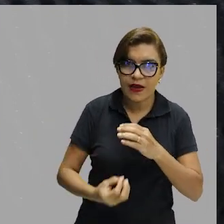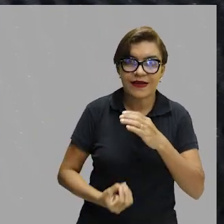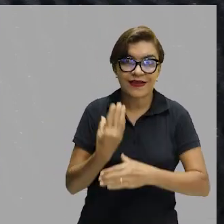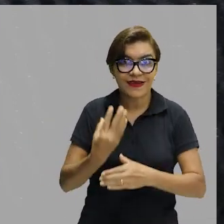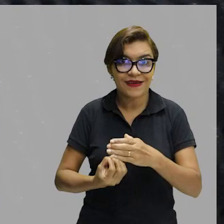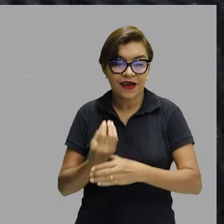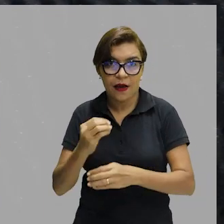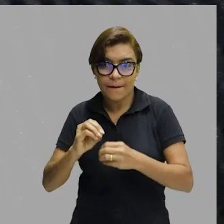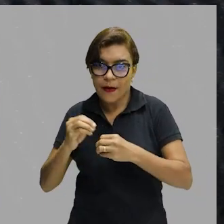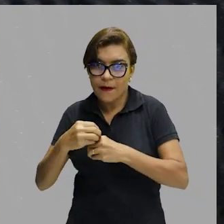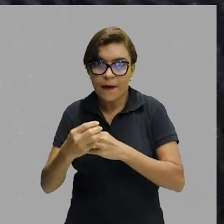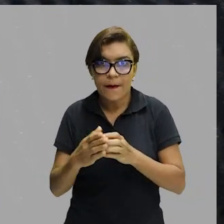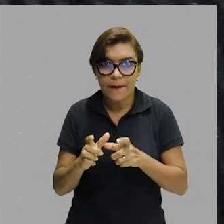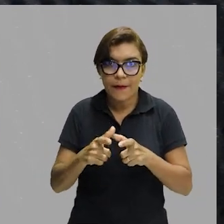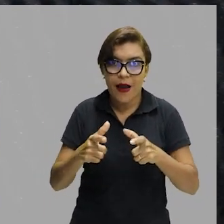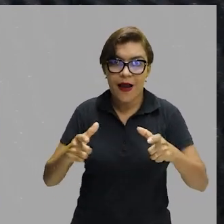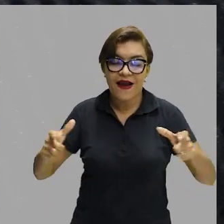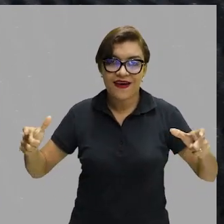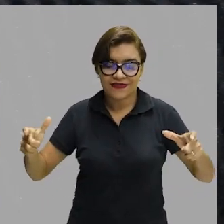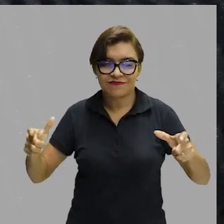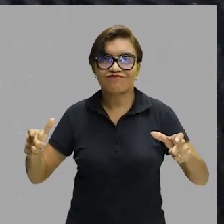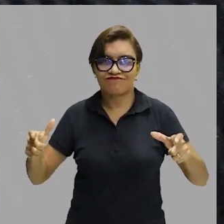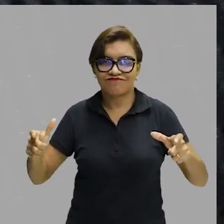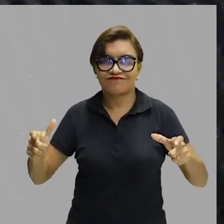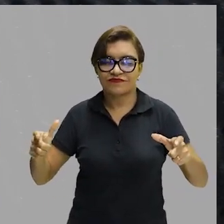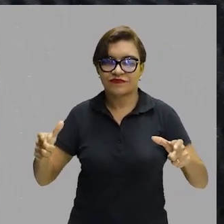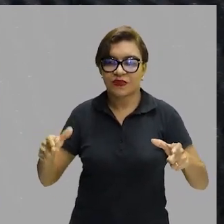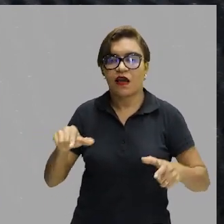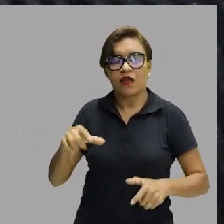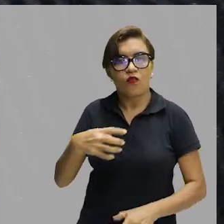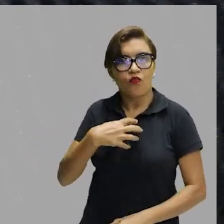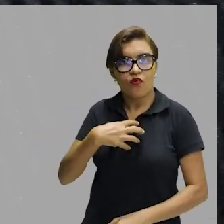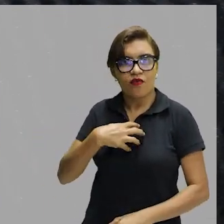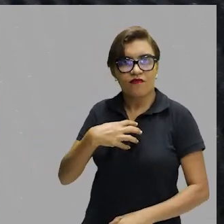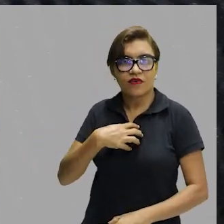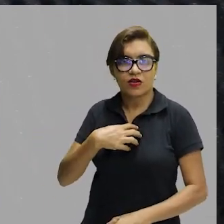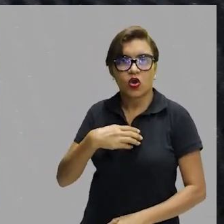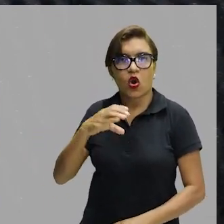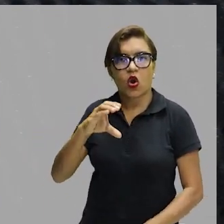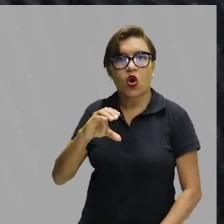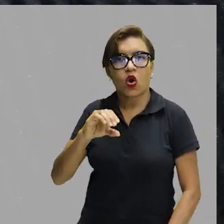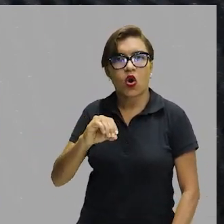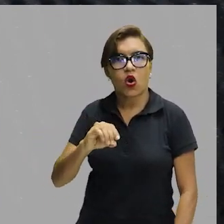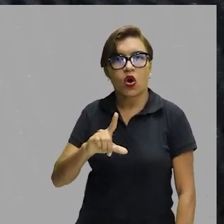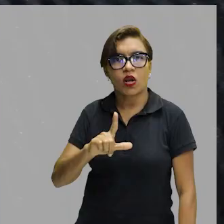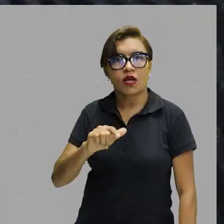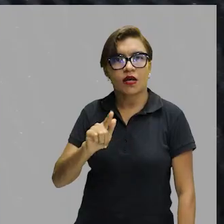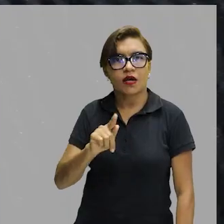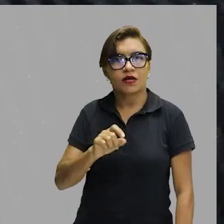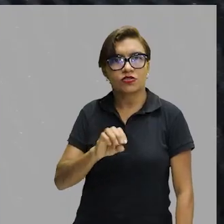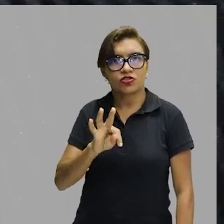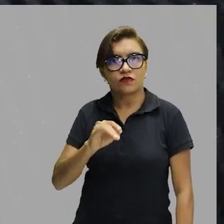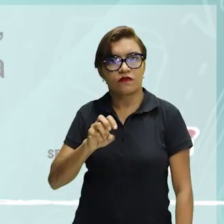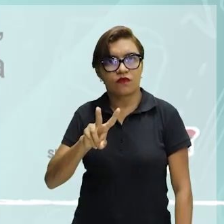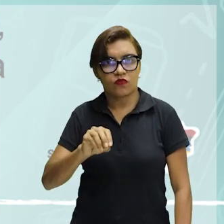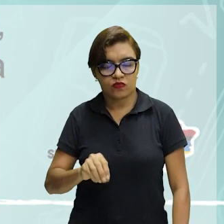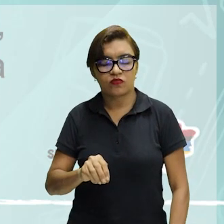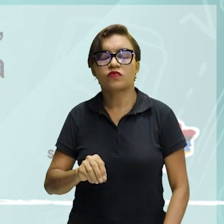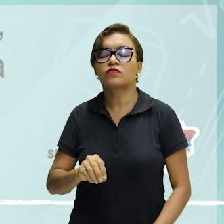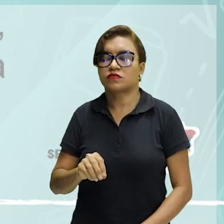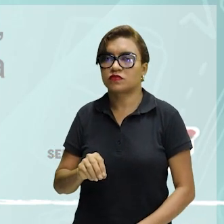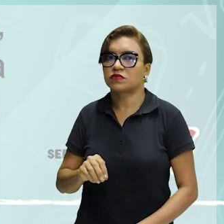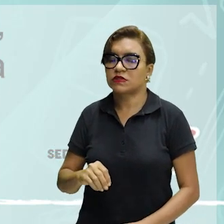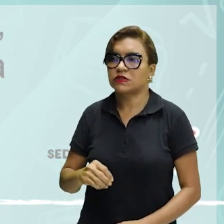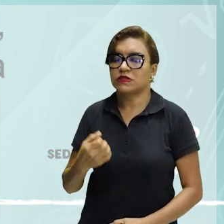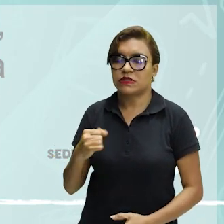nós vamos lembrar, quanto mais partículas, maior será o efeito coligativo na solução. Então, se a gente